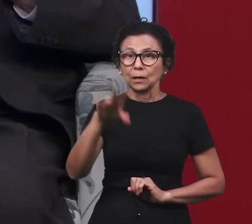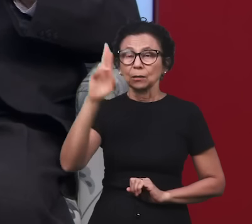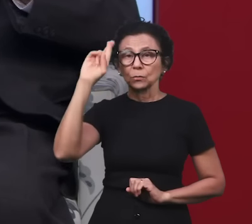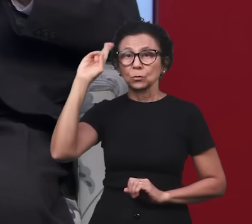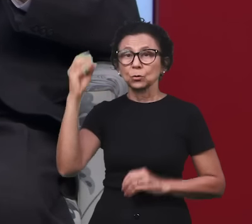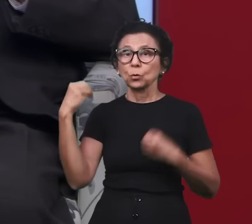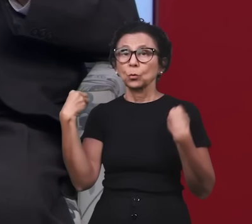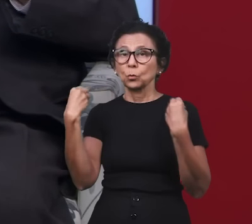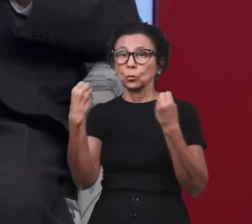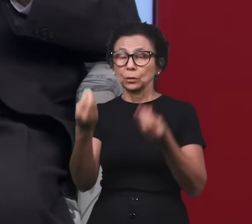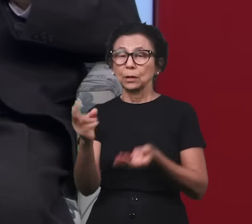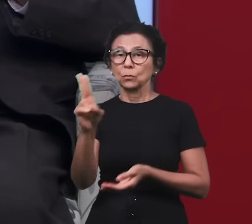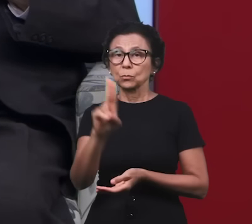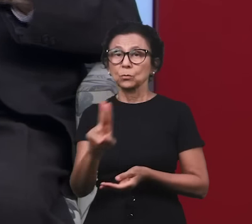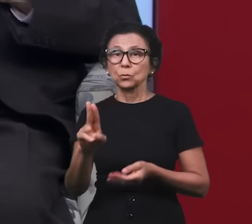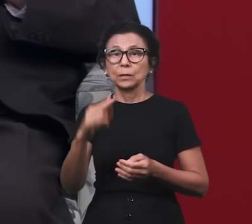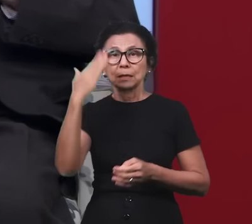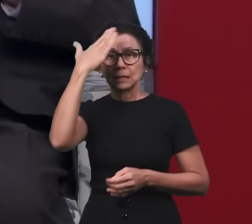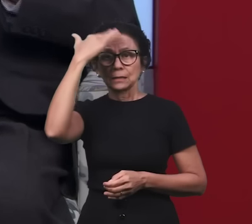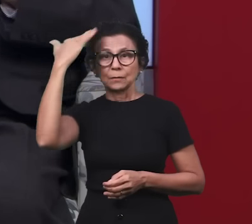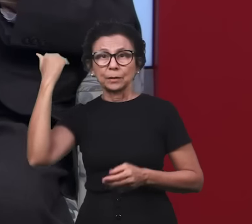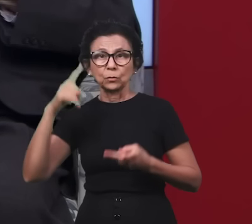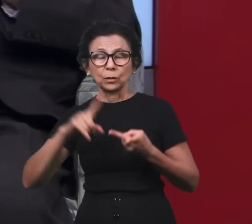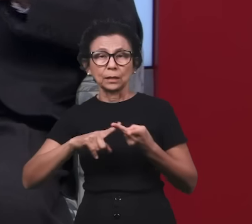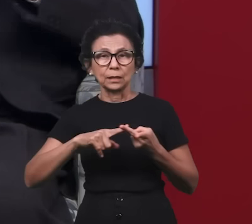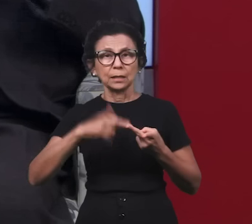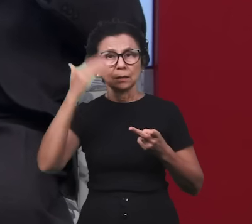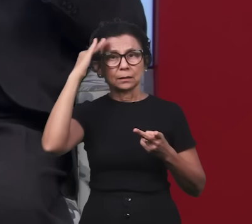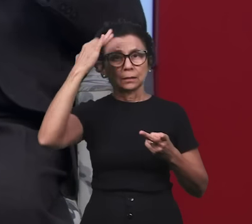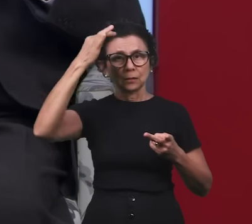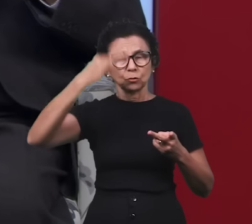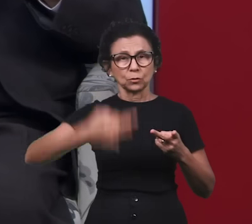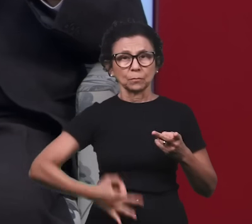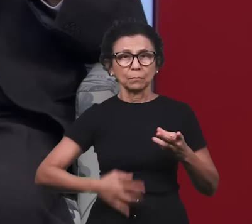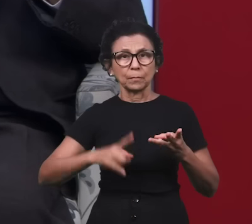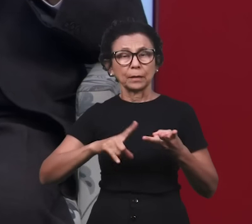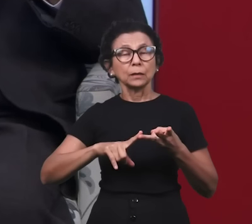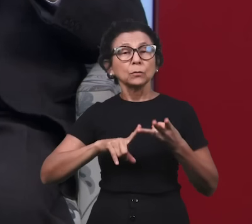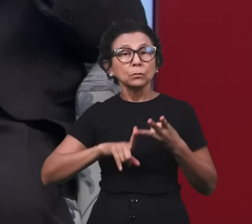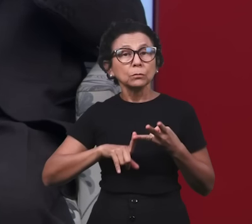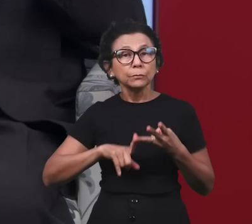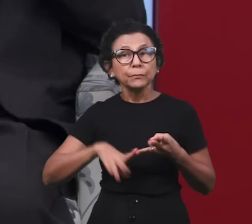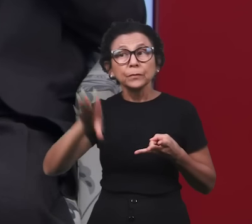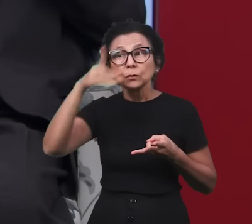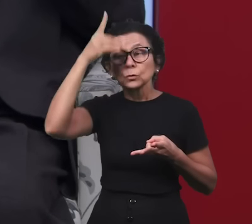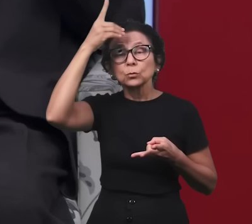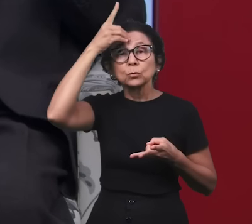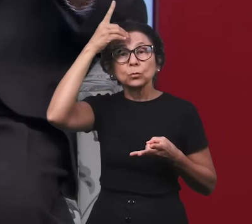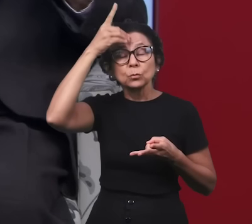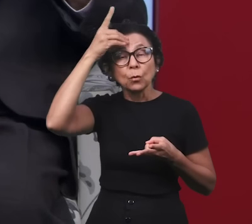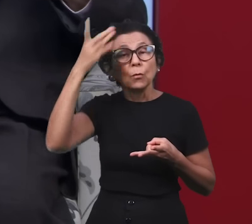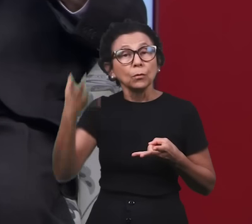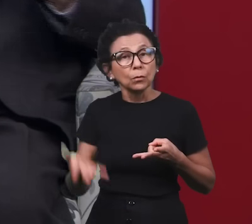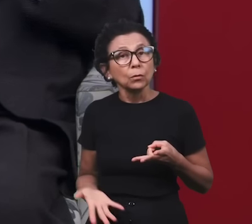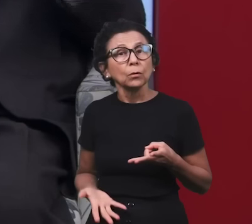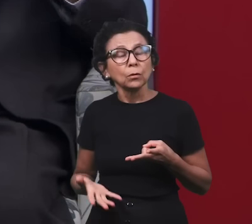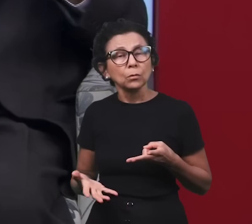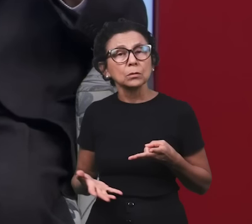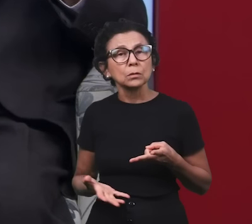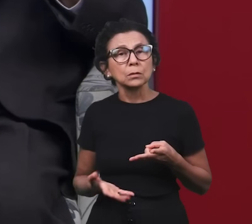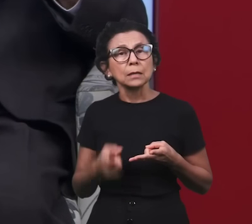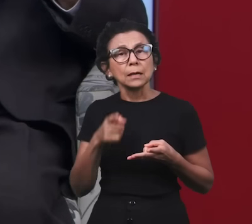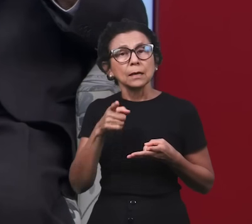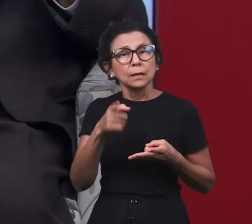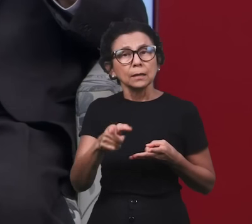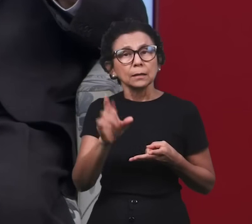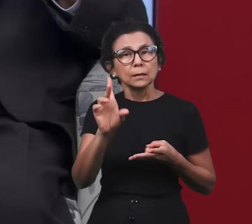discernimento, dons espirituais, revelações. Olha o procedimento dele. Mesmo ele sabendo que estava